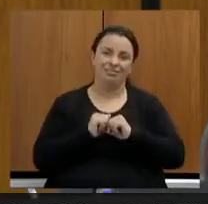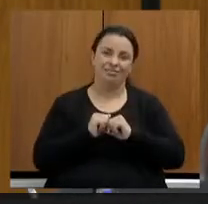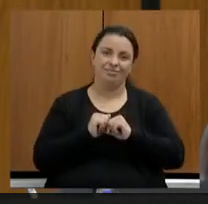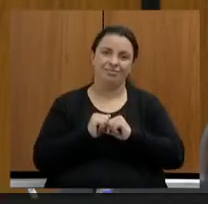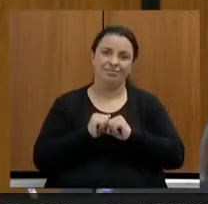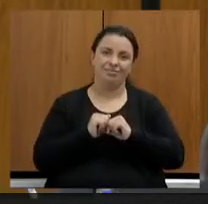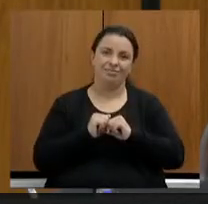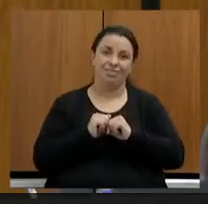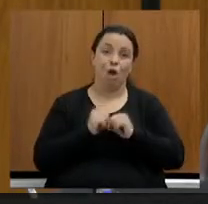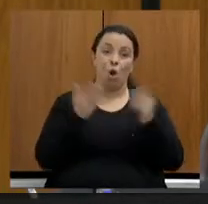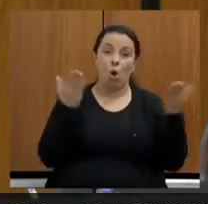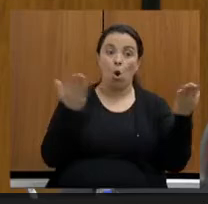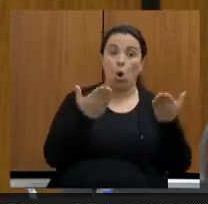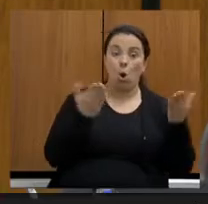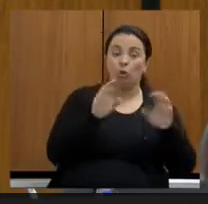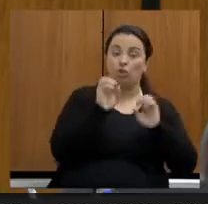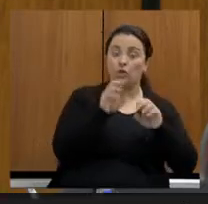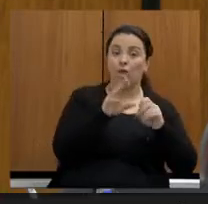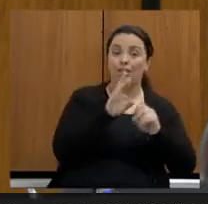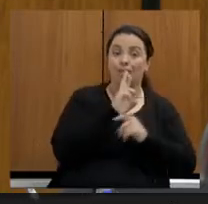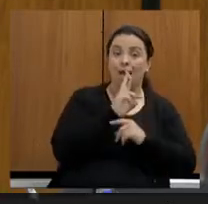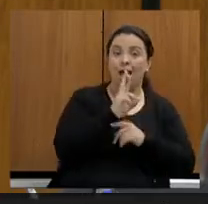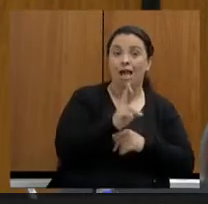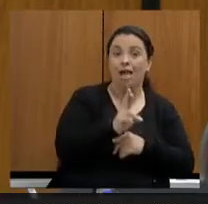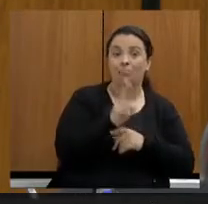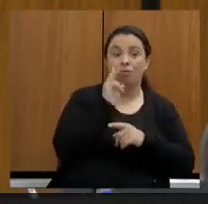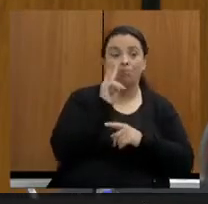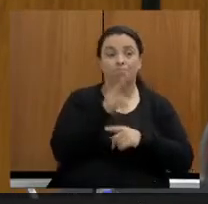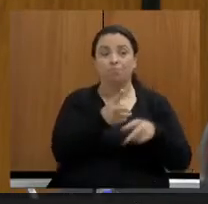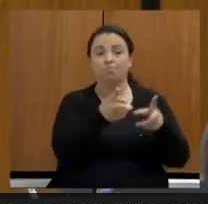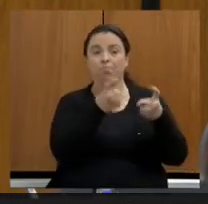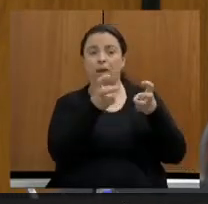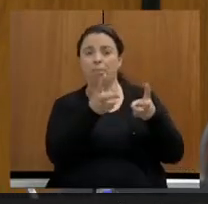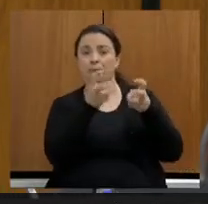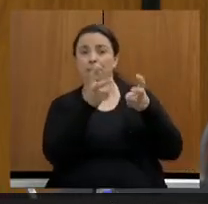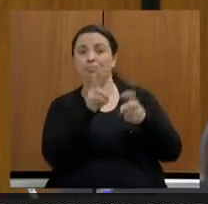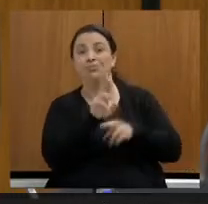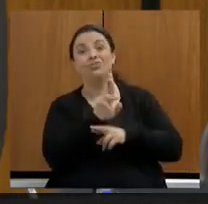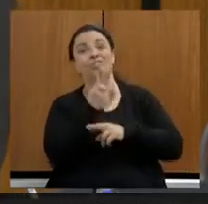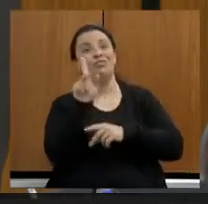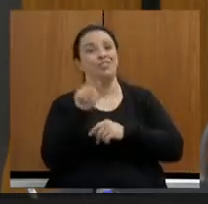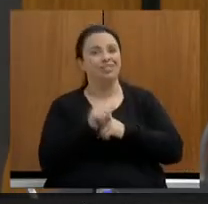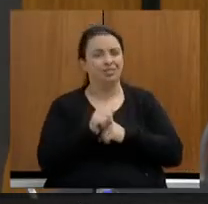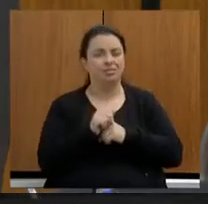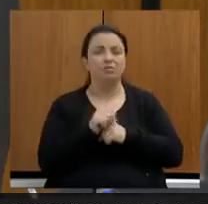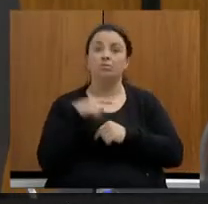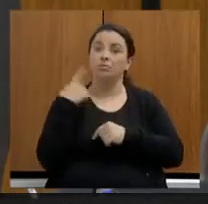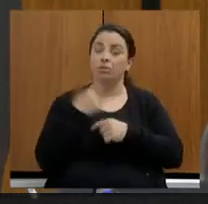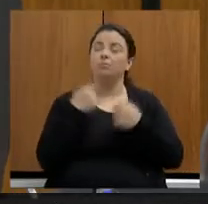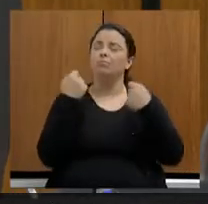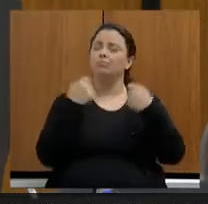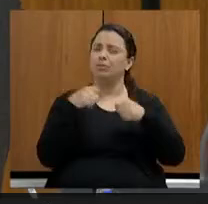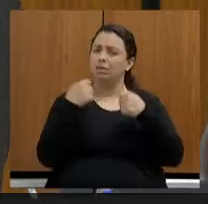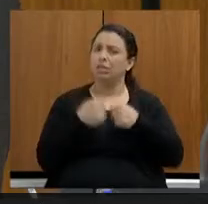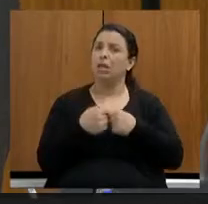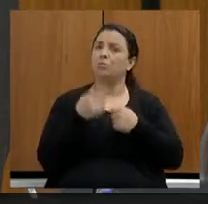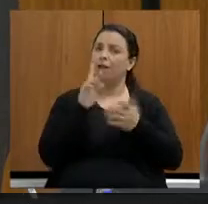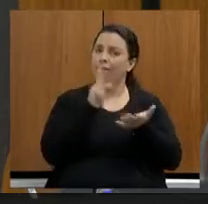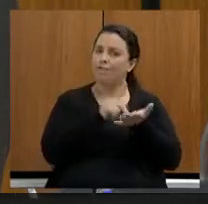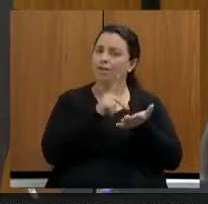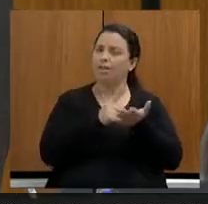e isso é bom que a gente tem que dizer mesmo porque nós devemos valorizar a verdade